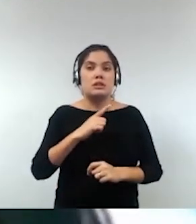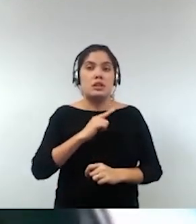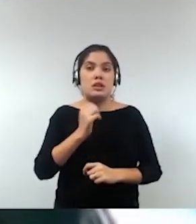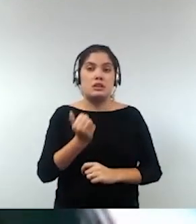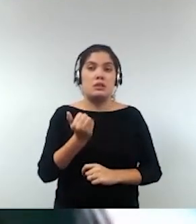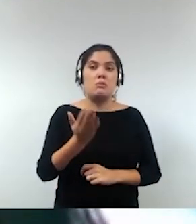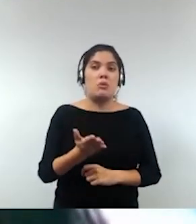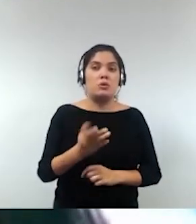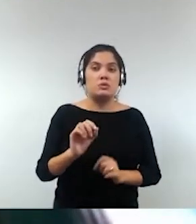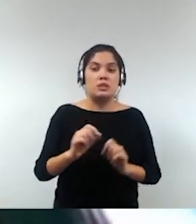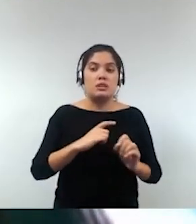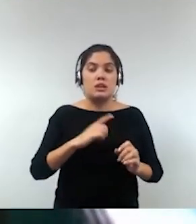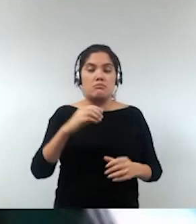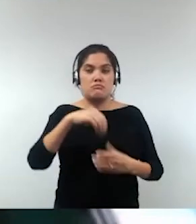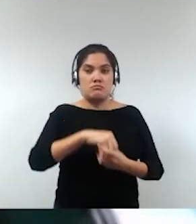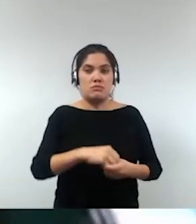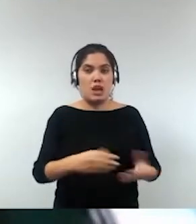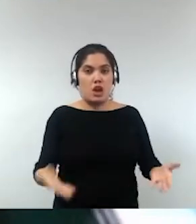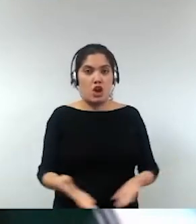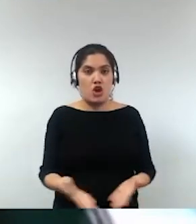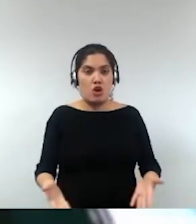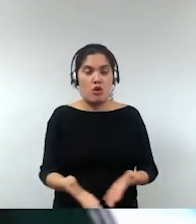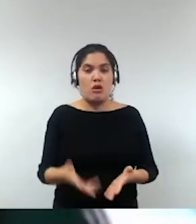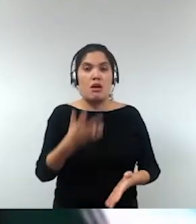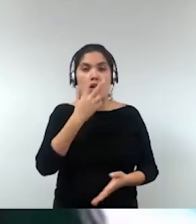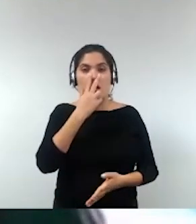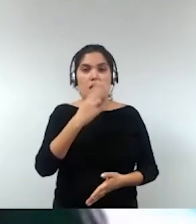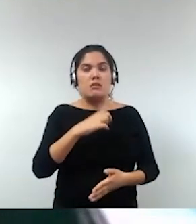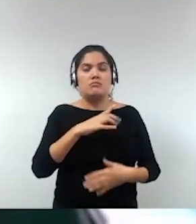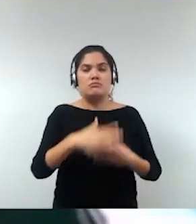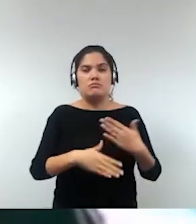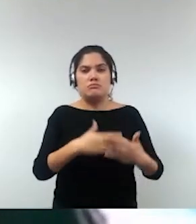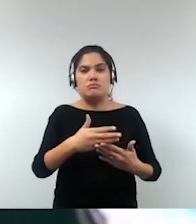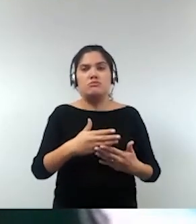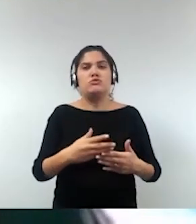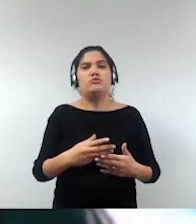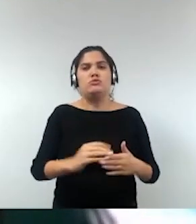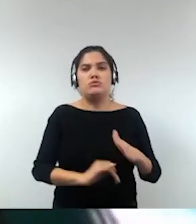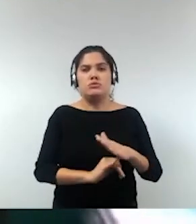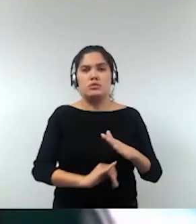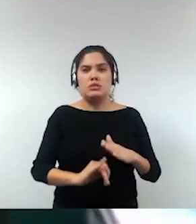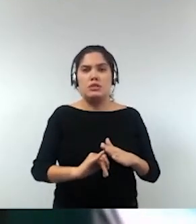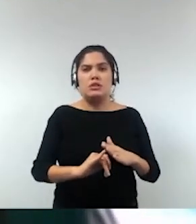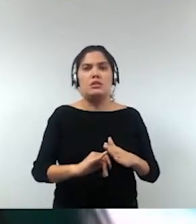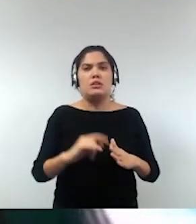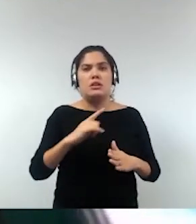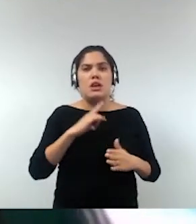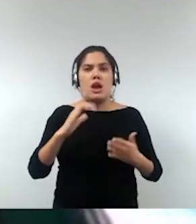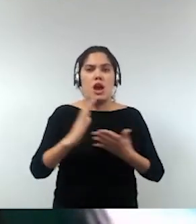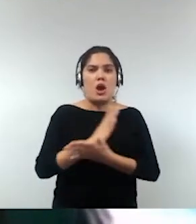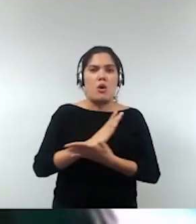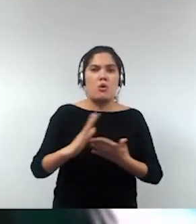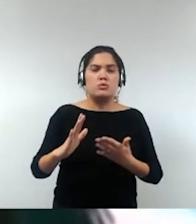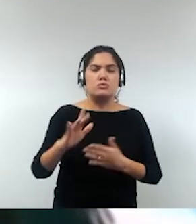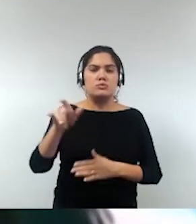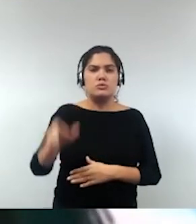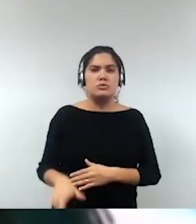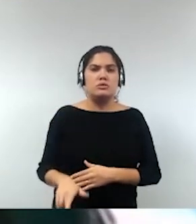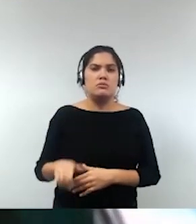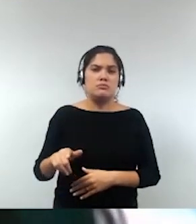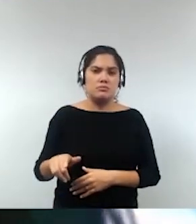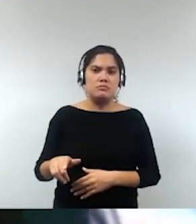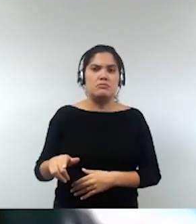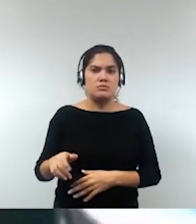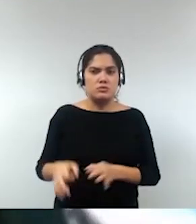agora, eu acredito que são os passos institucionais, né, assim, alguns magistrados,